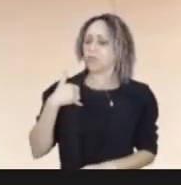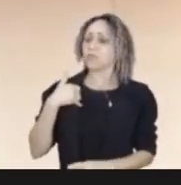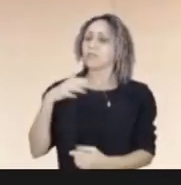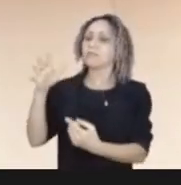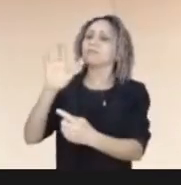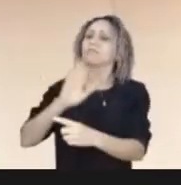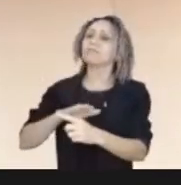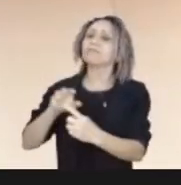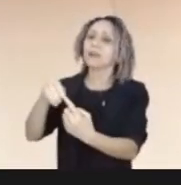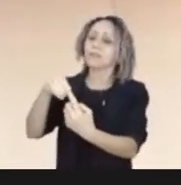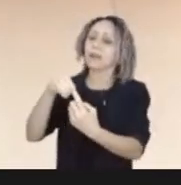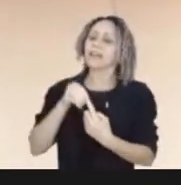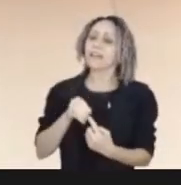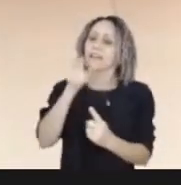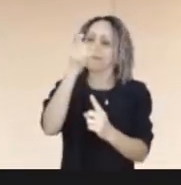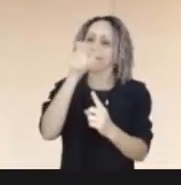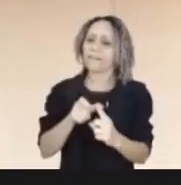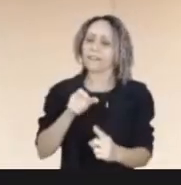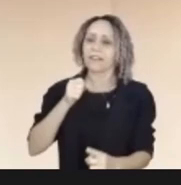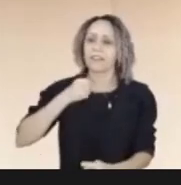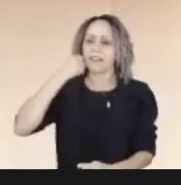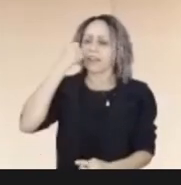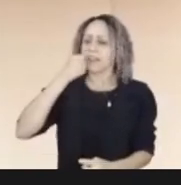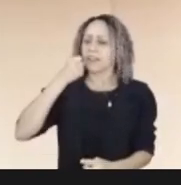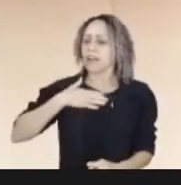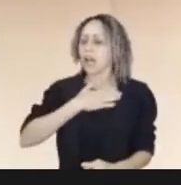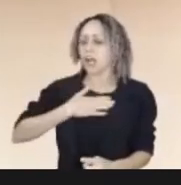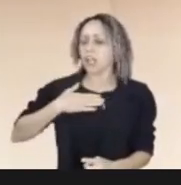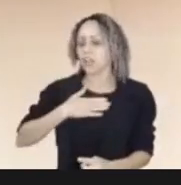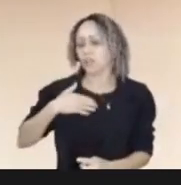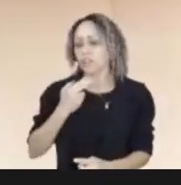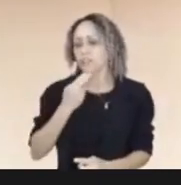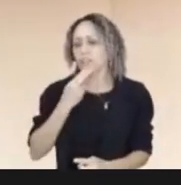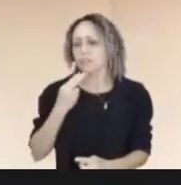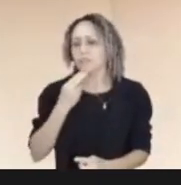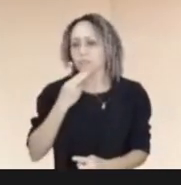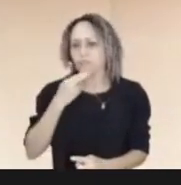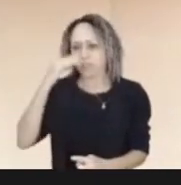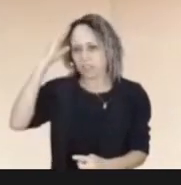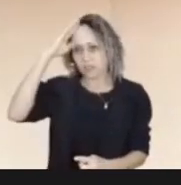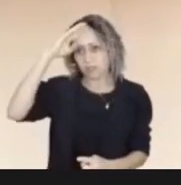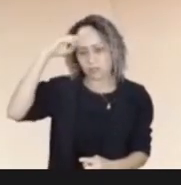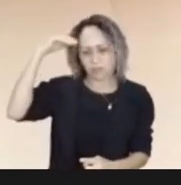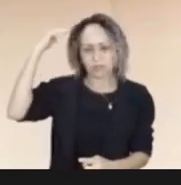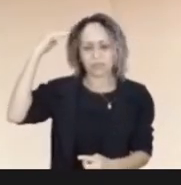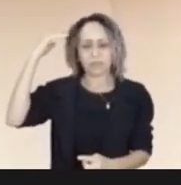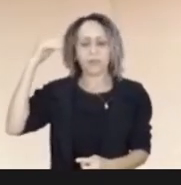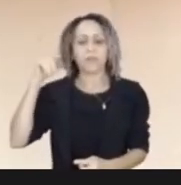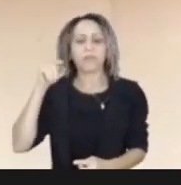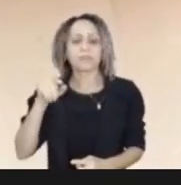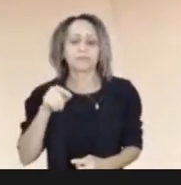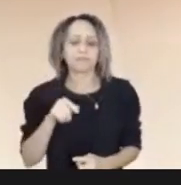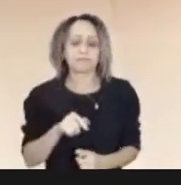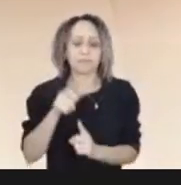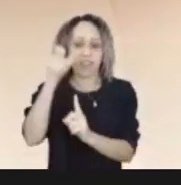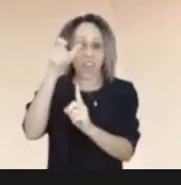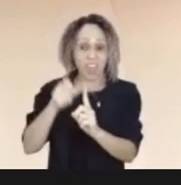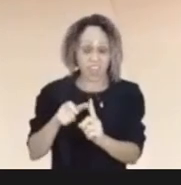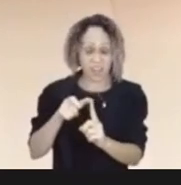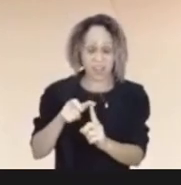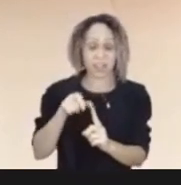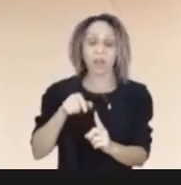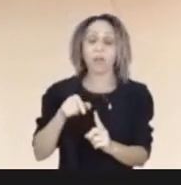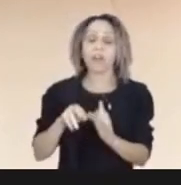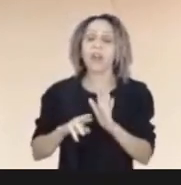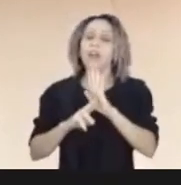Simone Tebet. A nossa senadora Simone representa, nesse momento, efetivamente